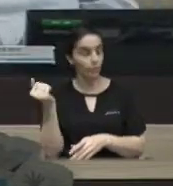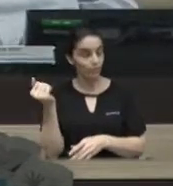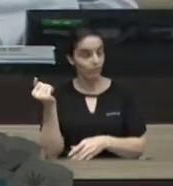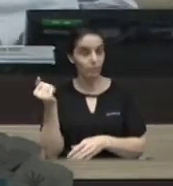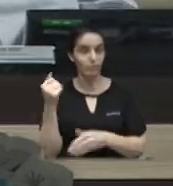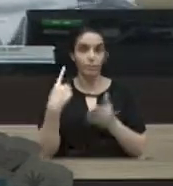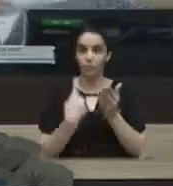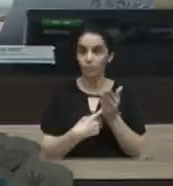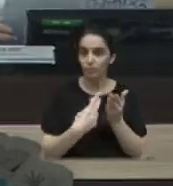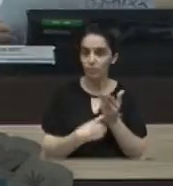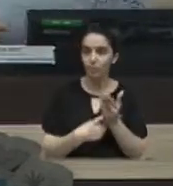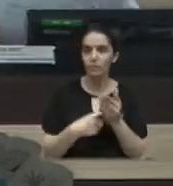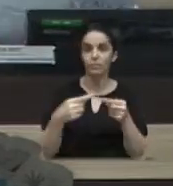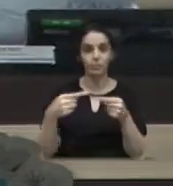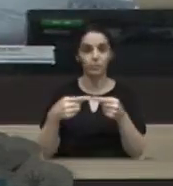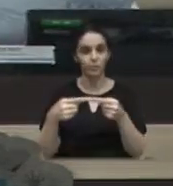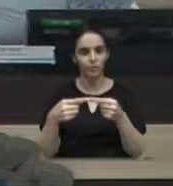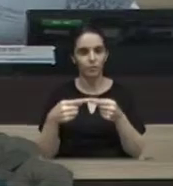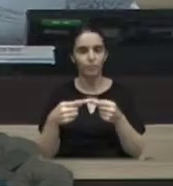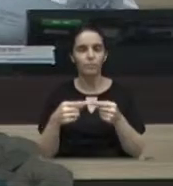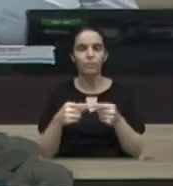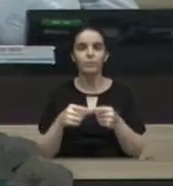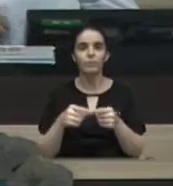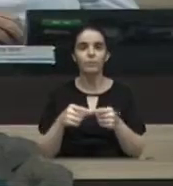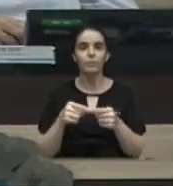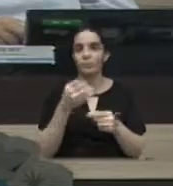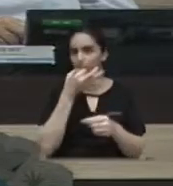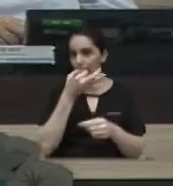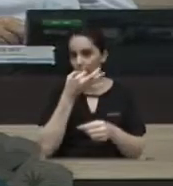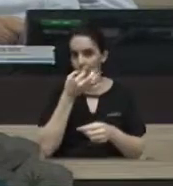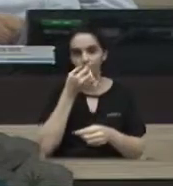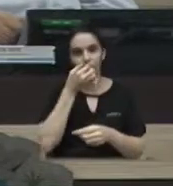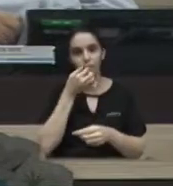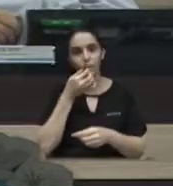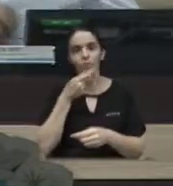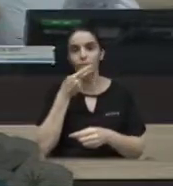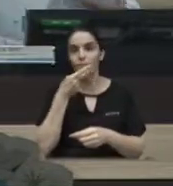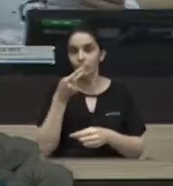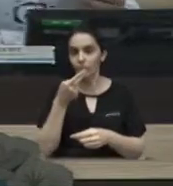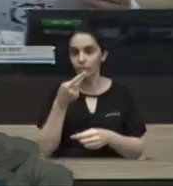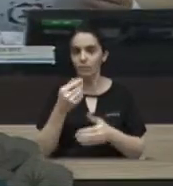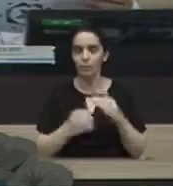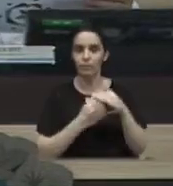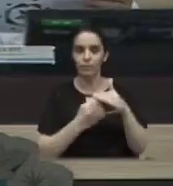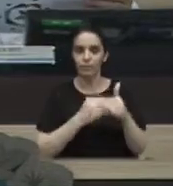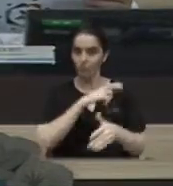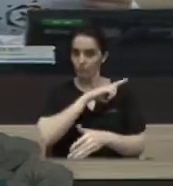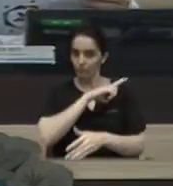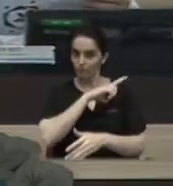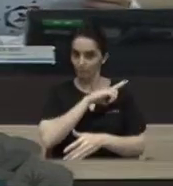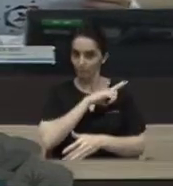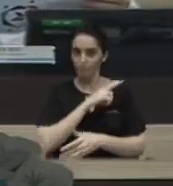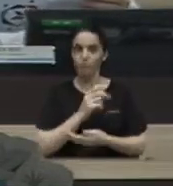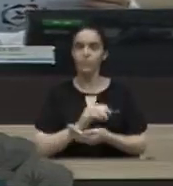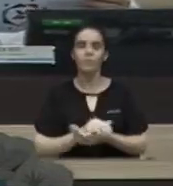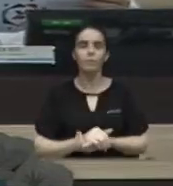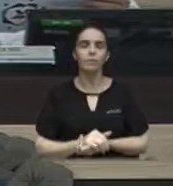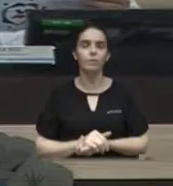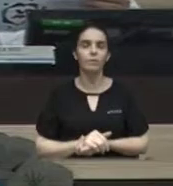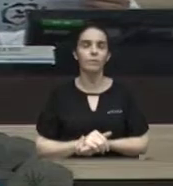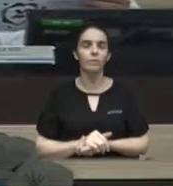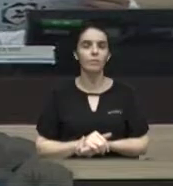várias vezes na fala do vereador Estevão, quando a gente fala na questão da privatização, né, em